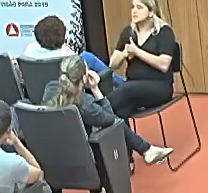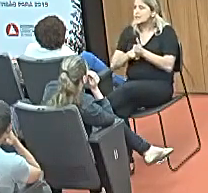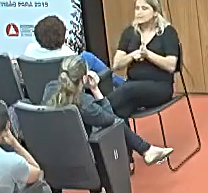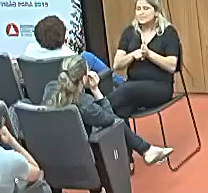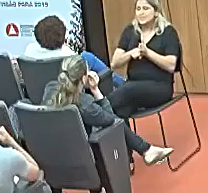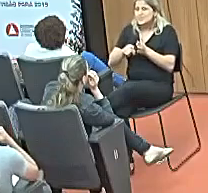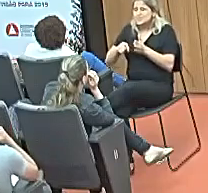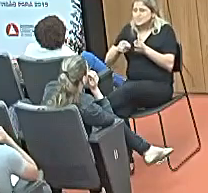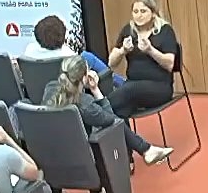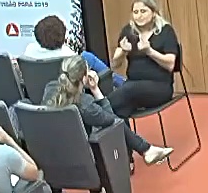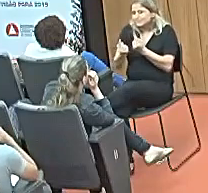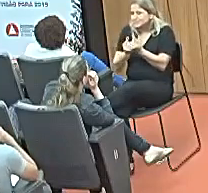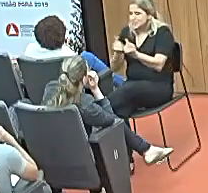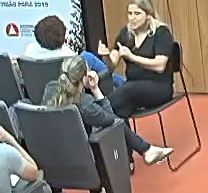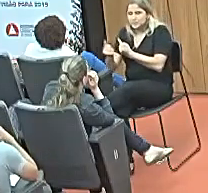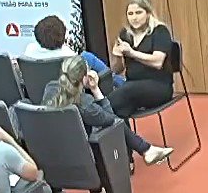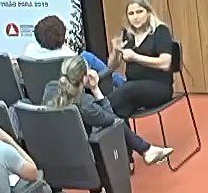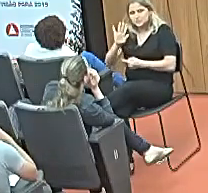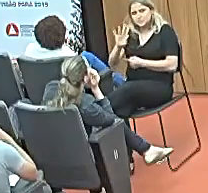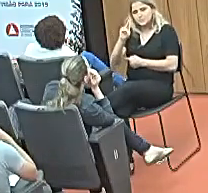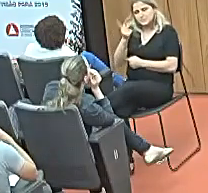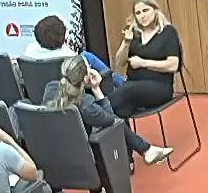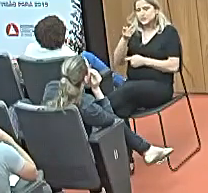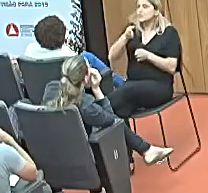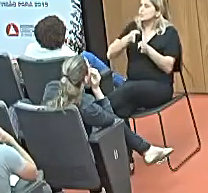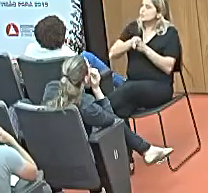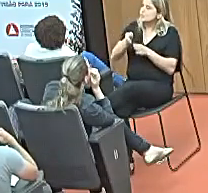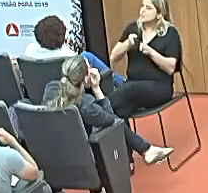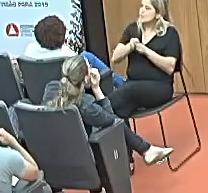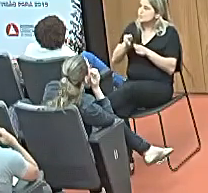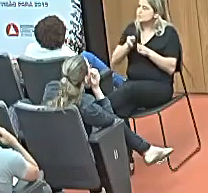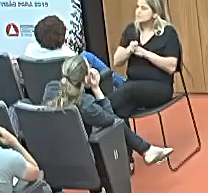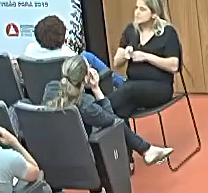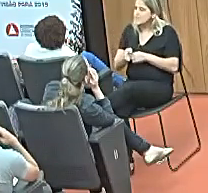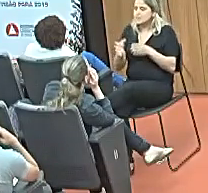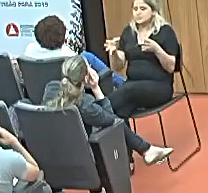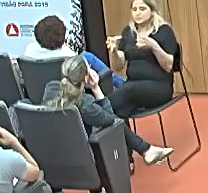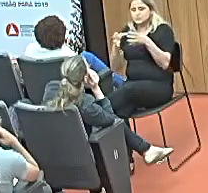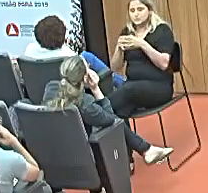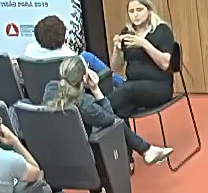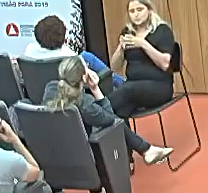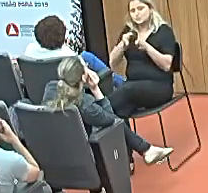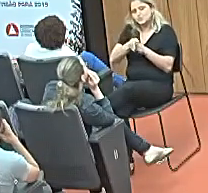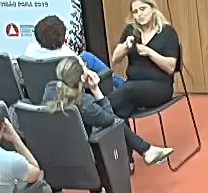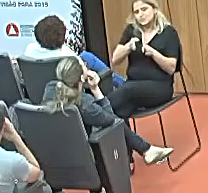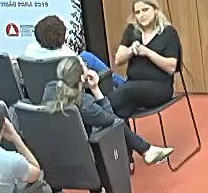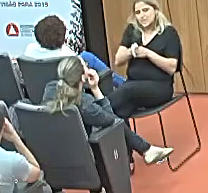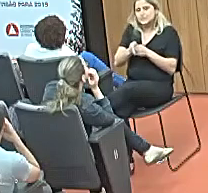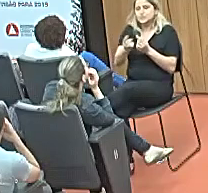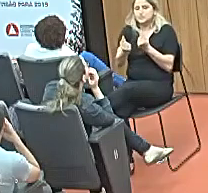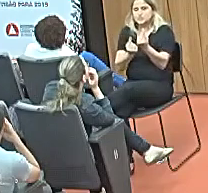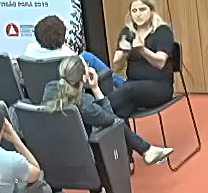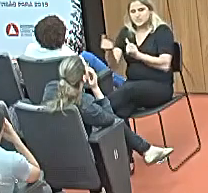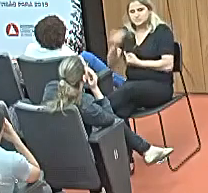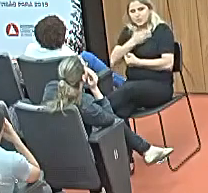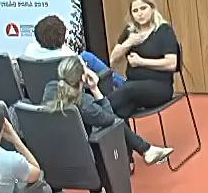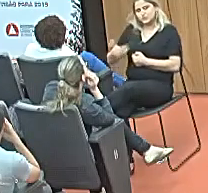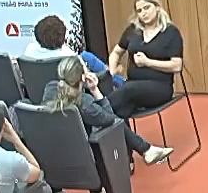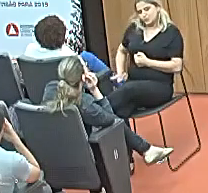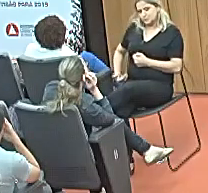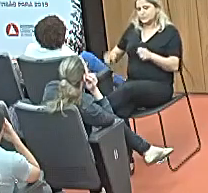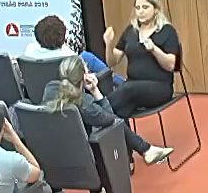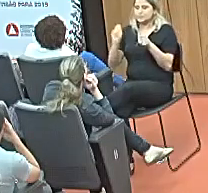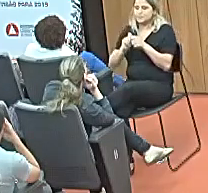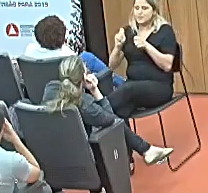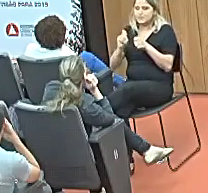horizonte e o conselho metropolitano de transporte público doze ampliar metas